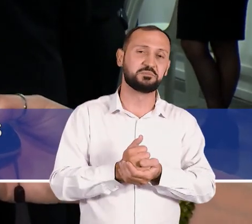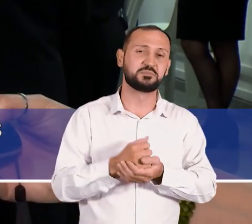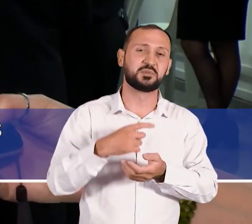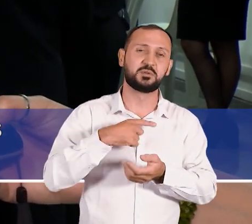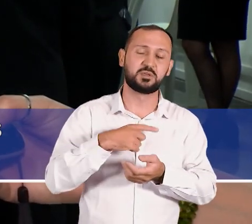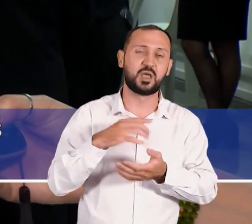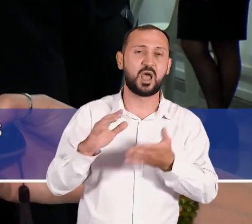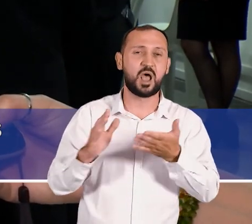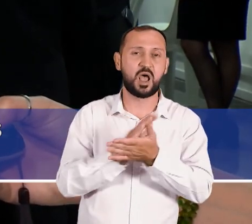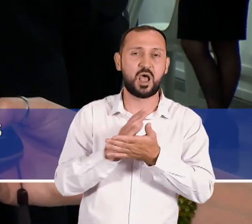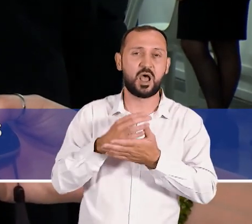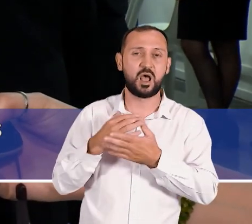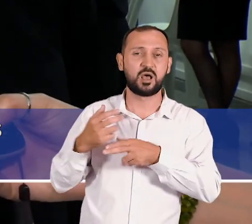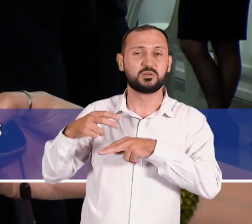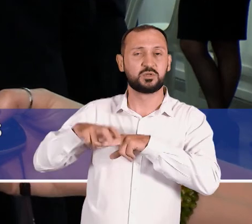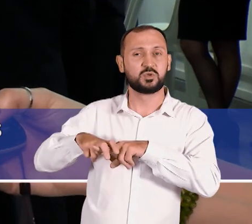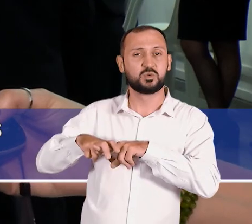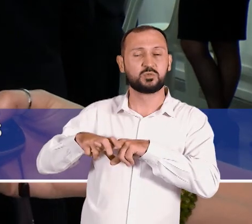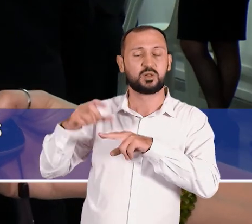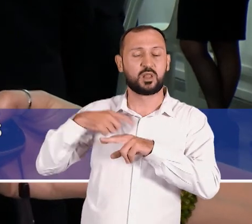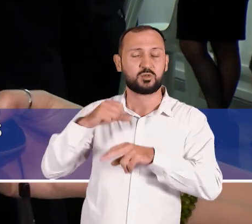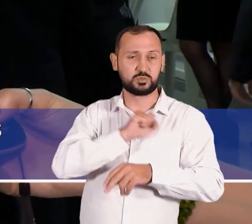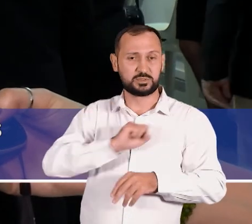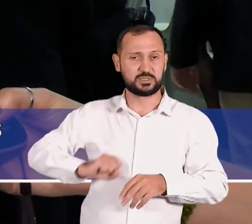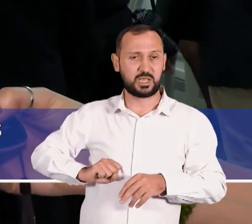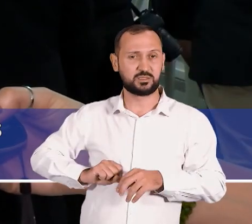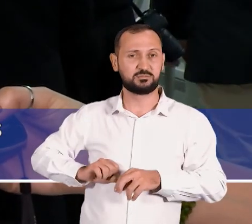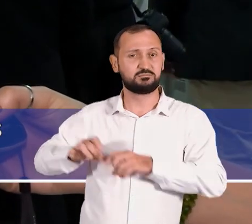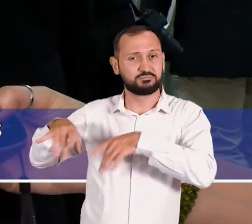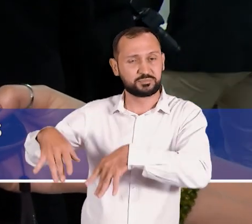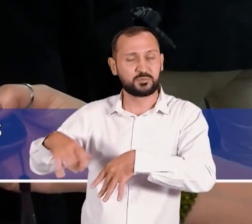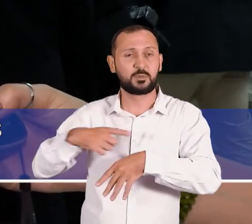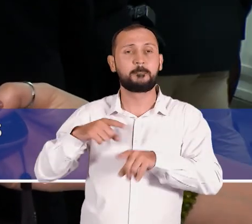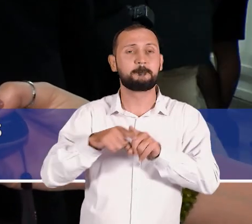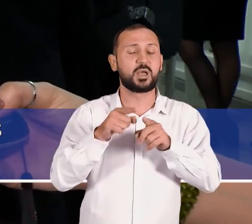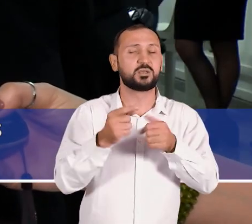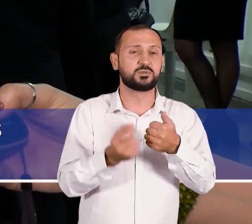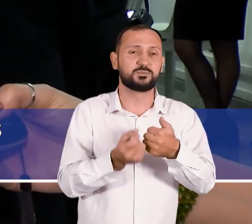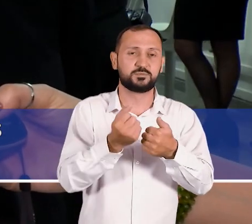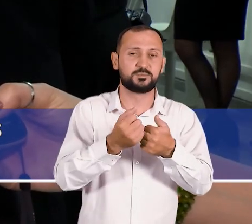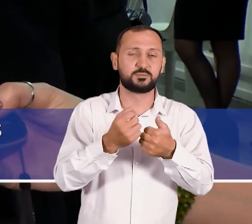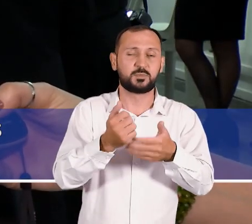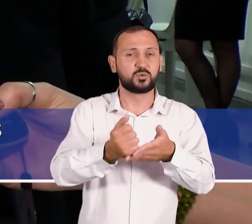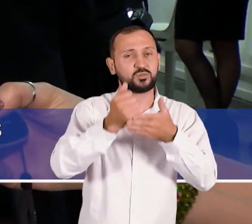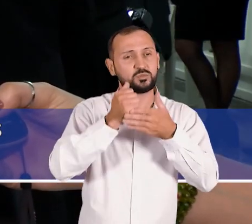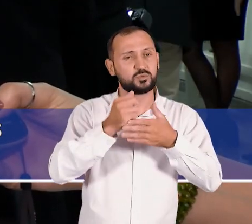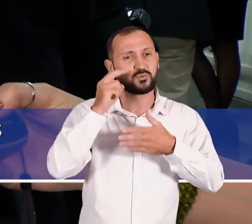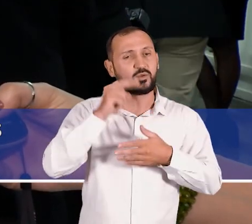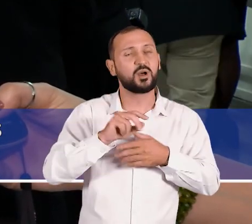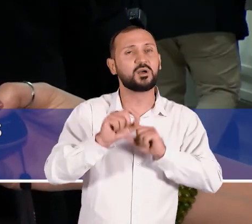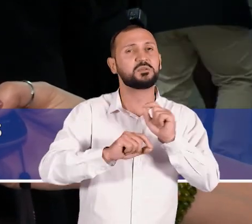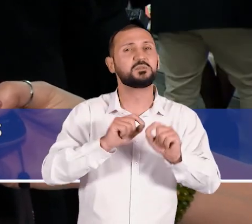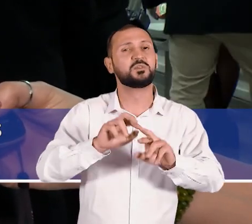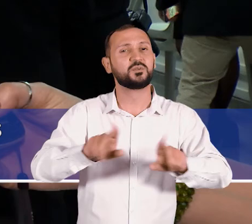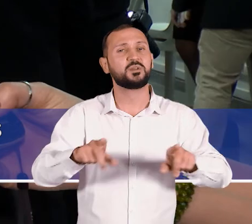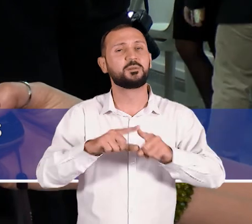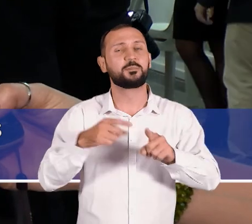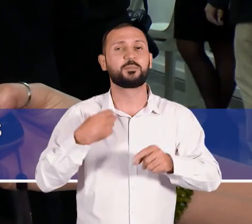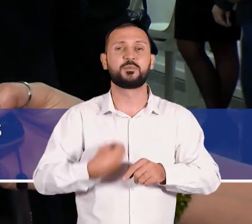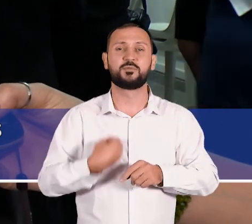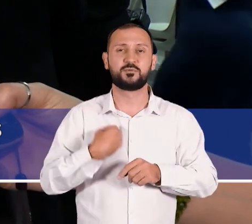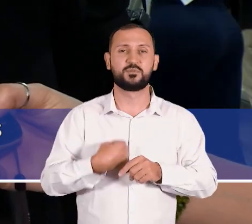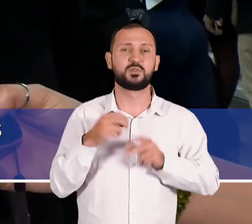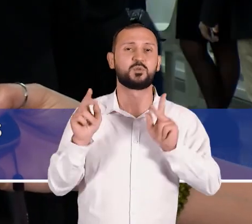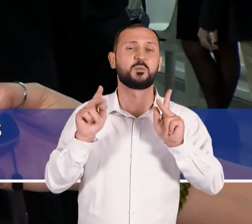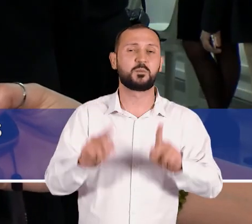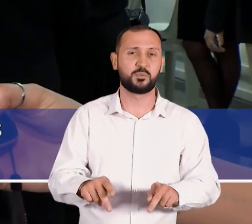para mim, mesmo eu tendo deixado a cadeira de Senado, mas o Tribunal de Contas me deu um outro olhar